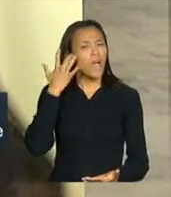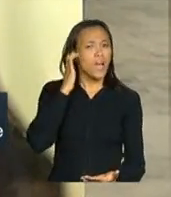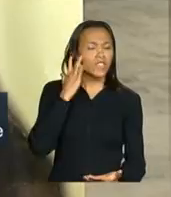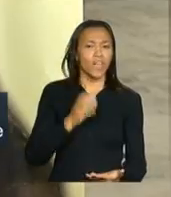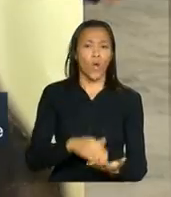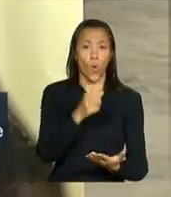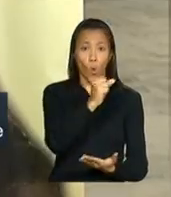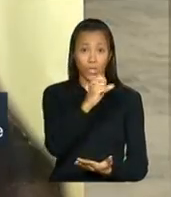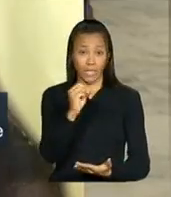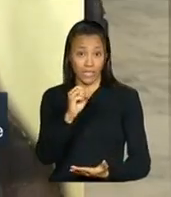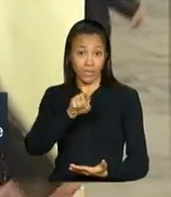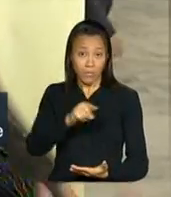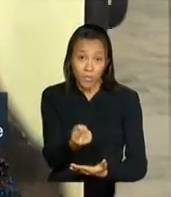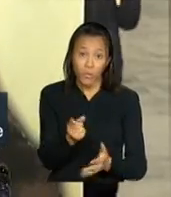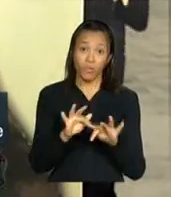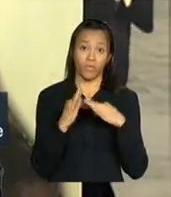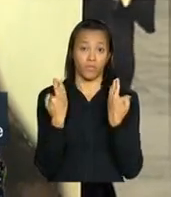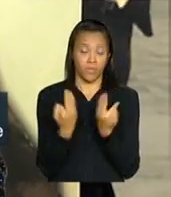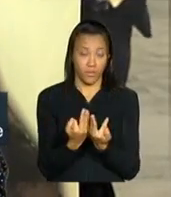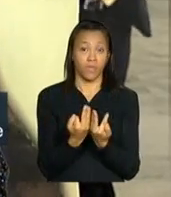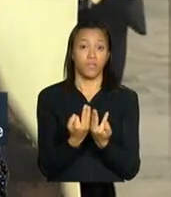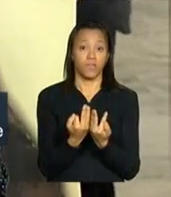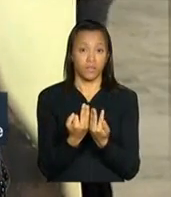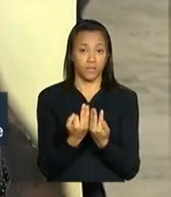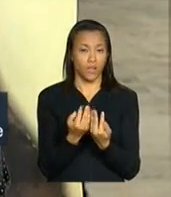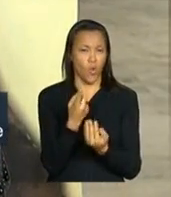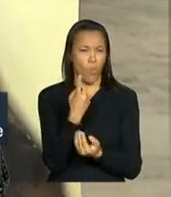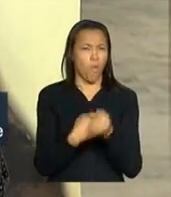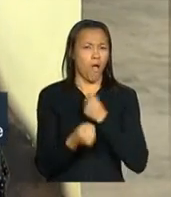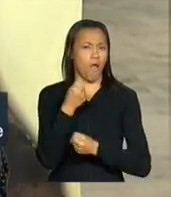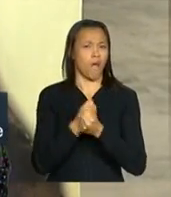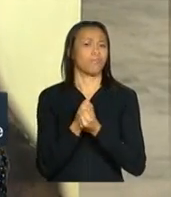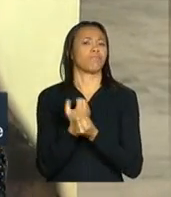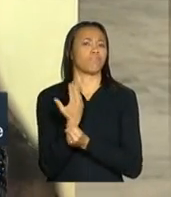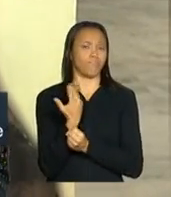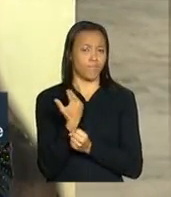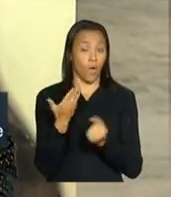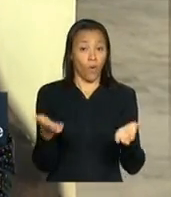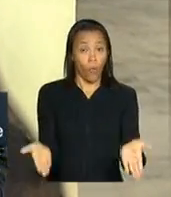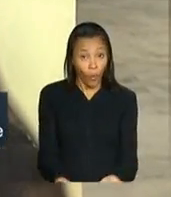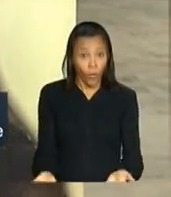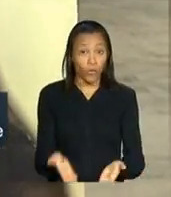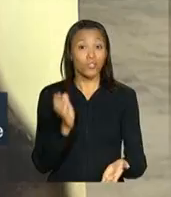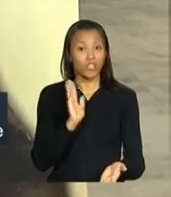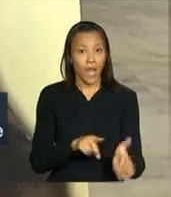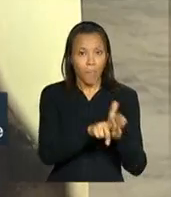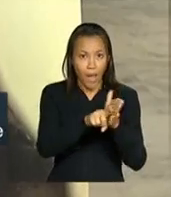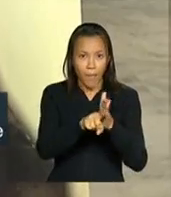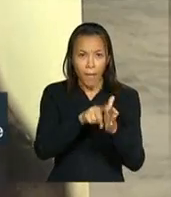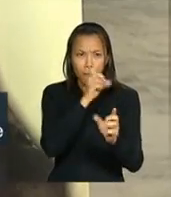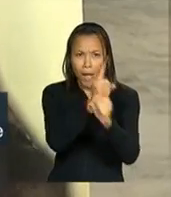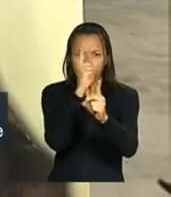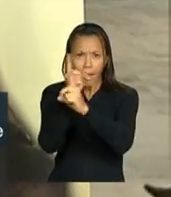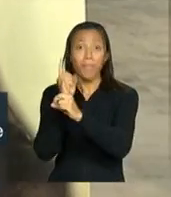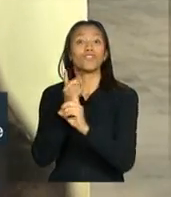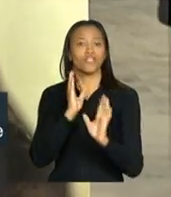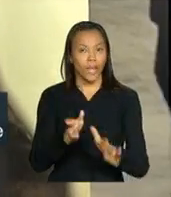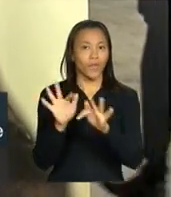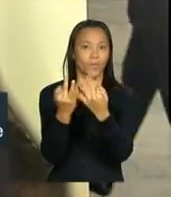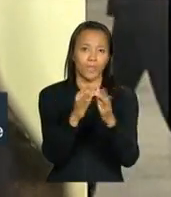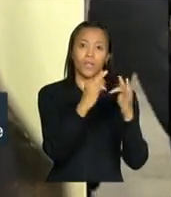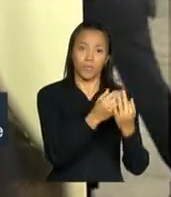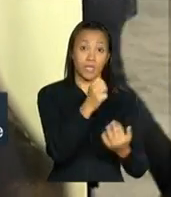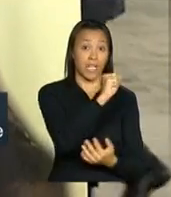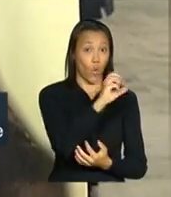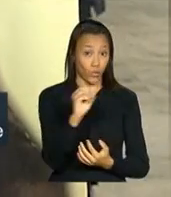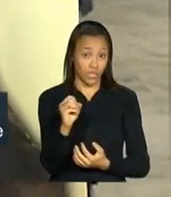800.000 famílias há um ano atrás hoje nós já localizamos 800.000 famílias